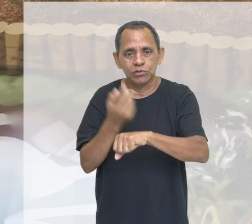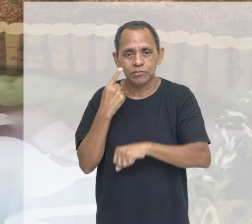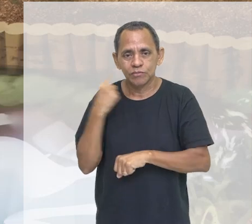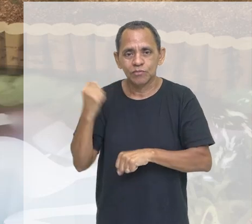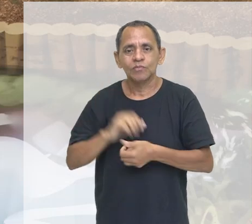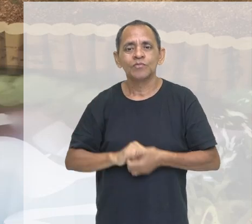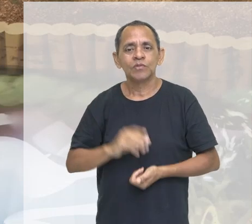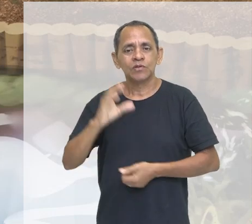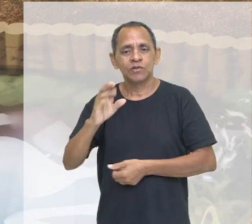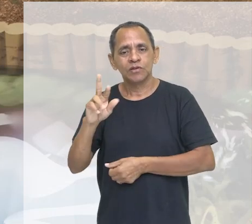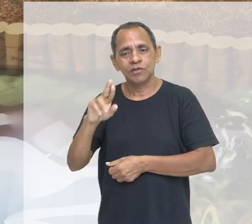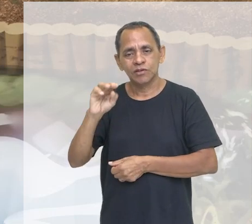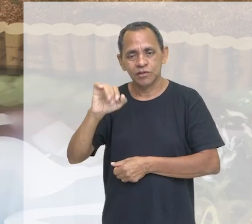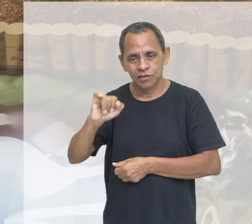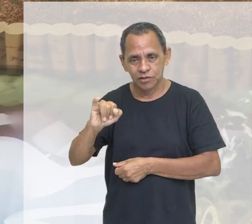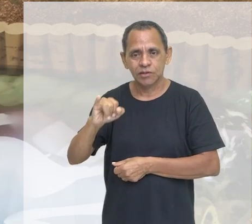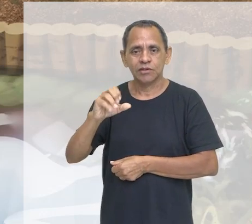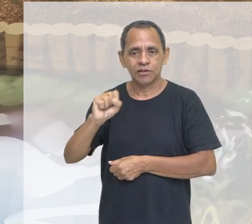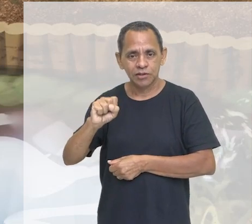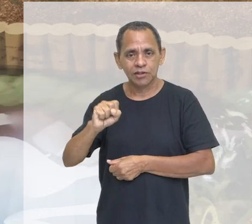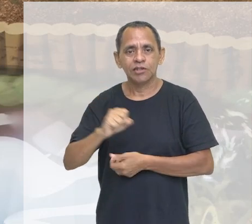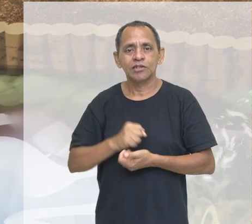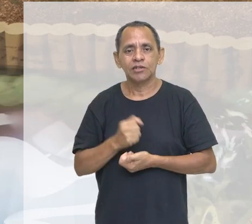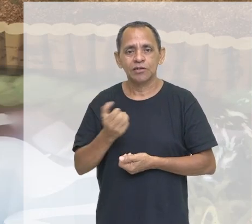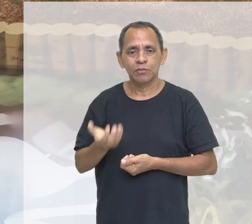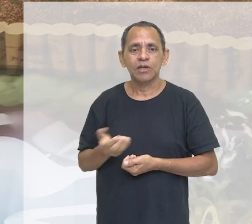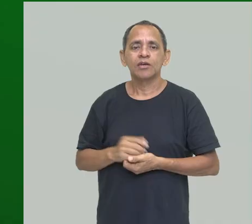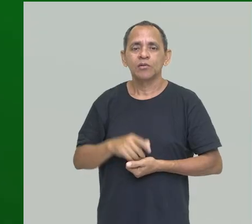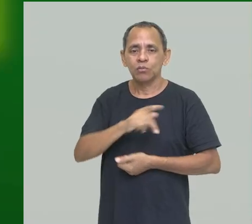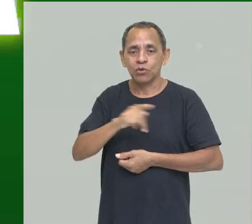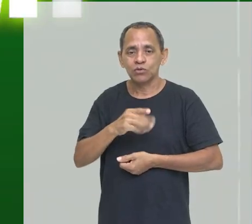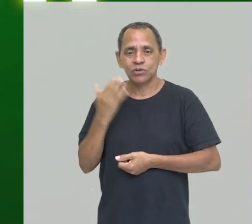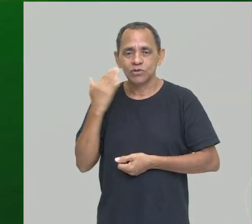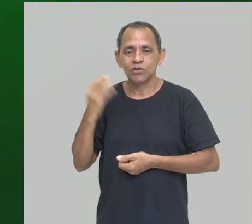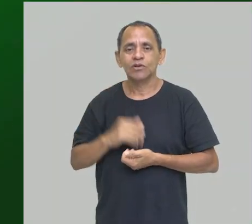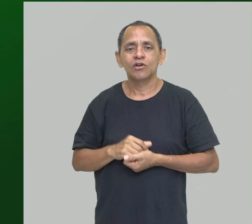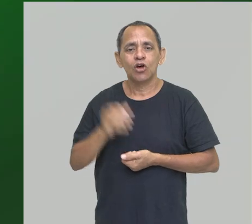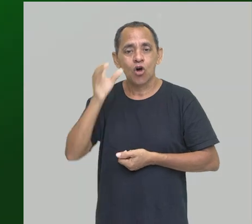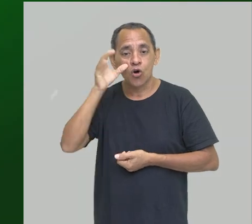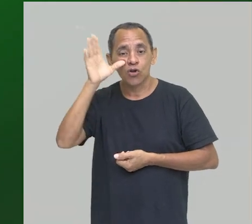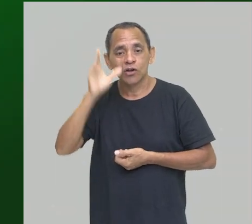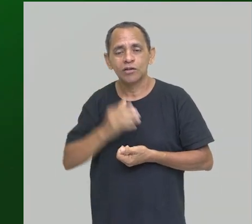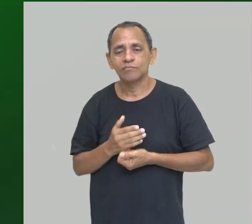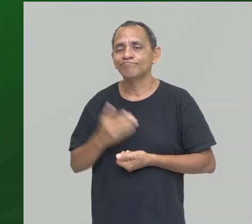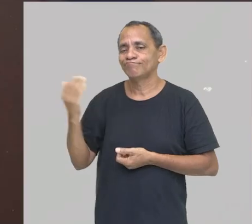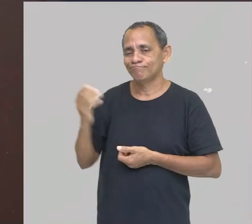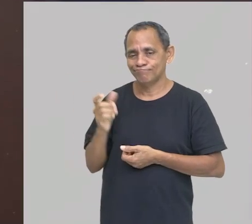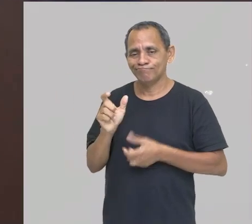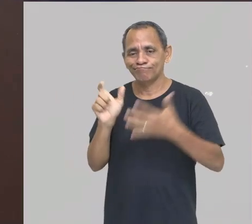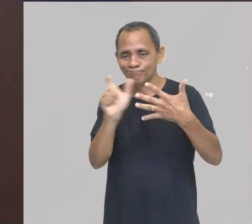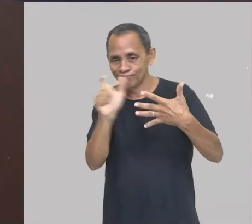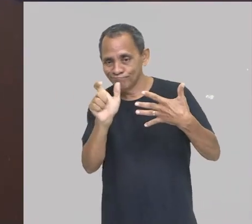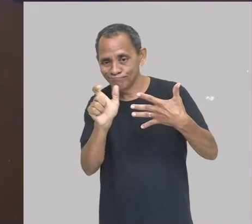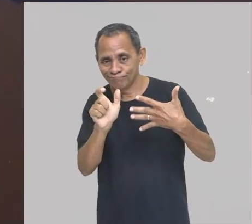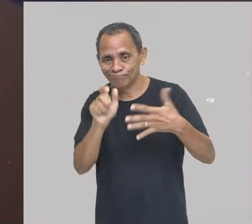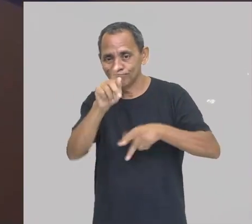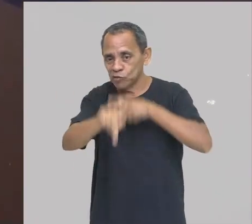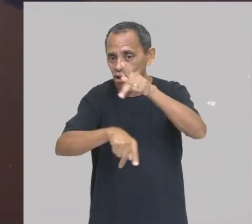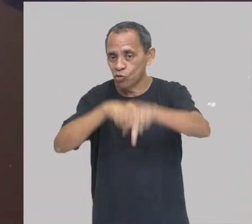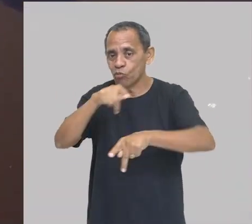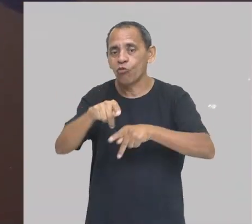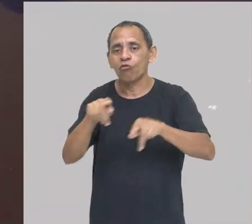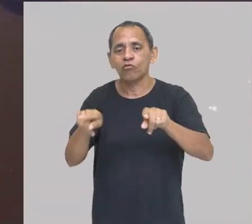sou a professora Cristiane Oliveira e trago para vocês uma curiosidade. Falo hoje sobre chinampas. Chinampas são uma